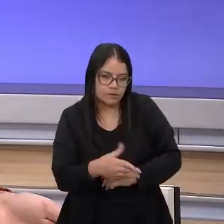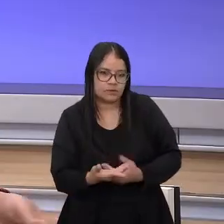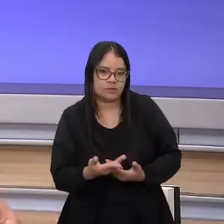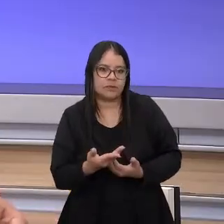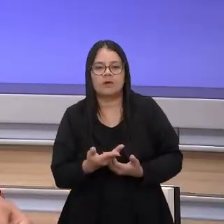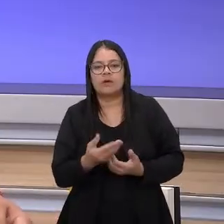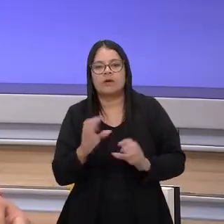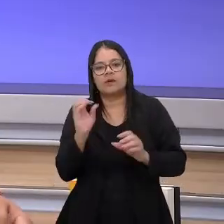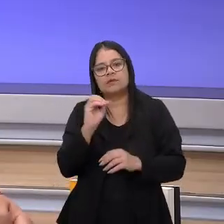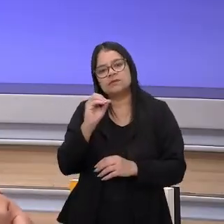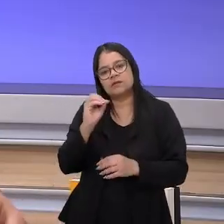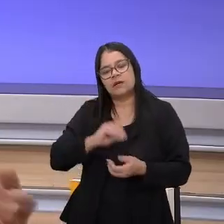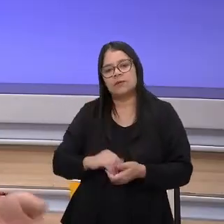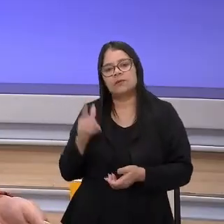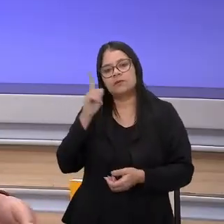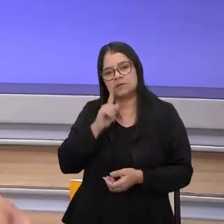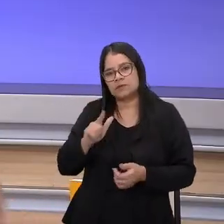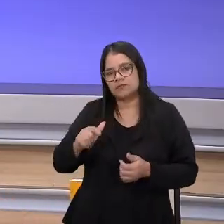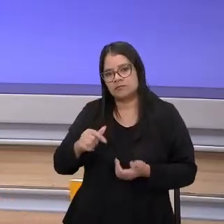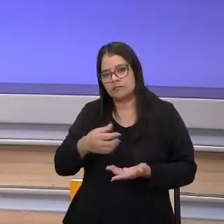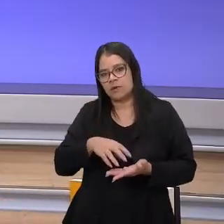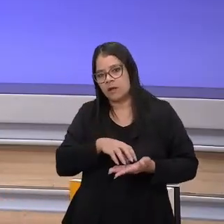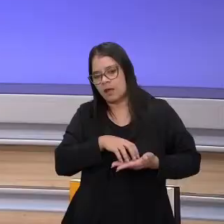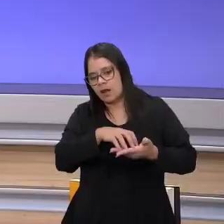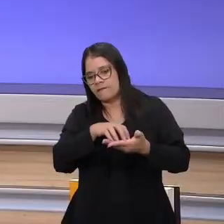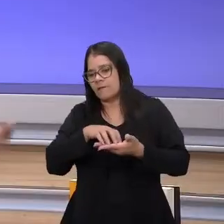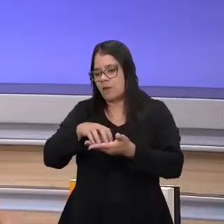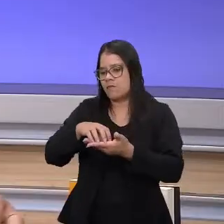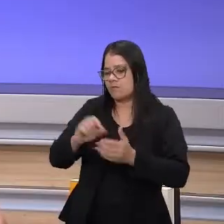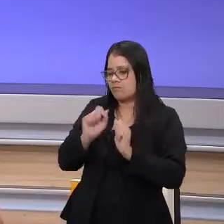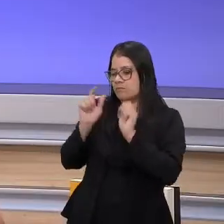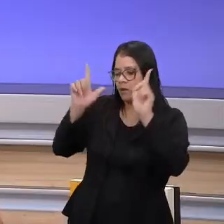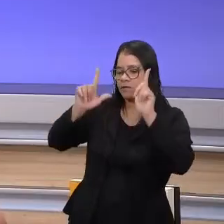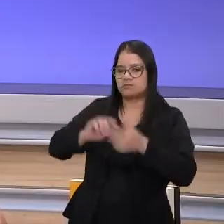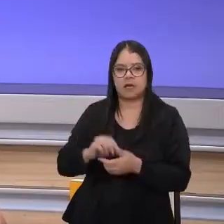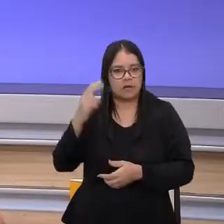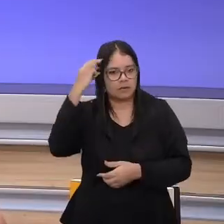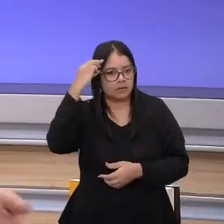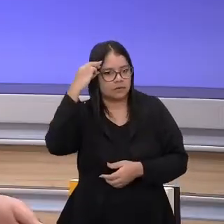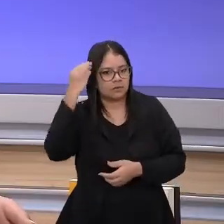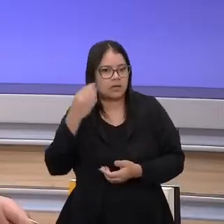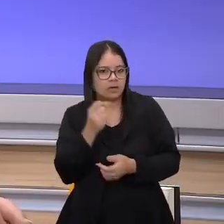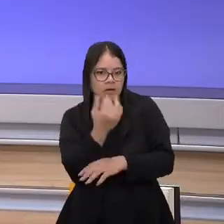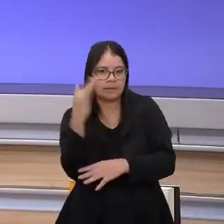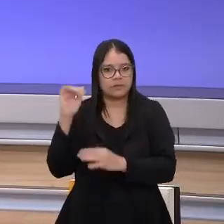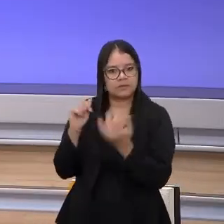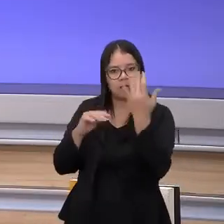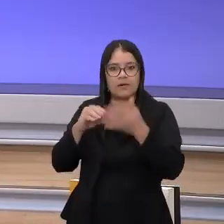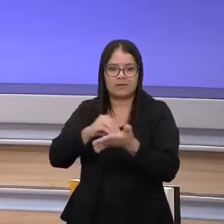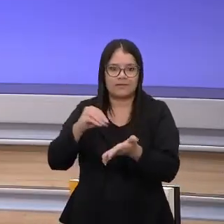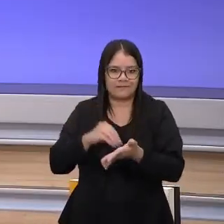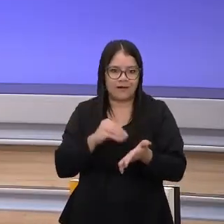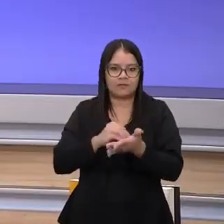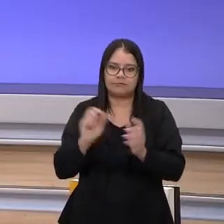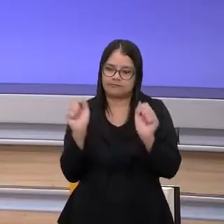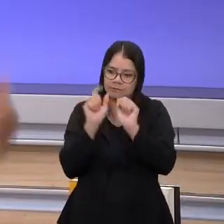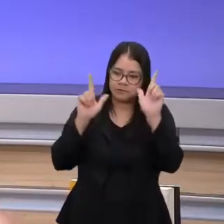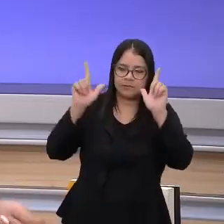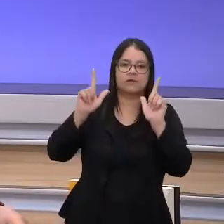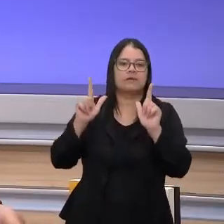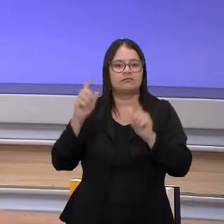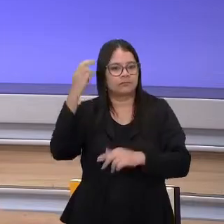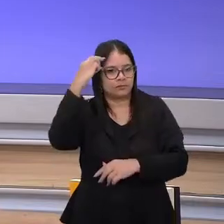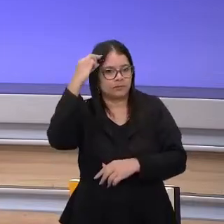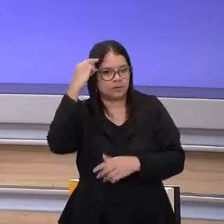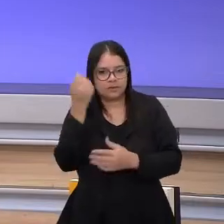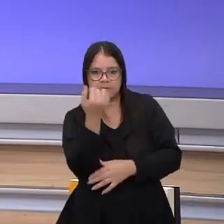possamos estar aí levando esse despertar dessa consciência ambiental, que é o que falta, o despertar da consciência